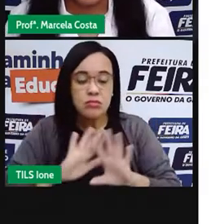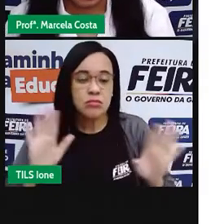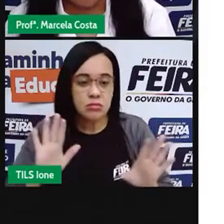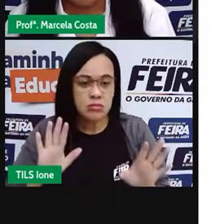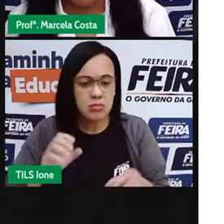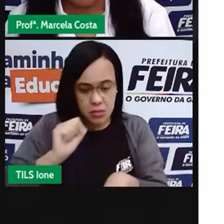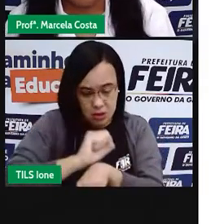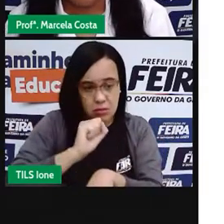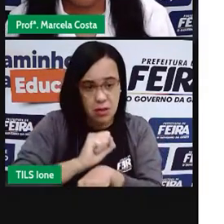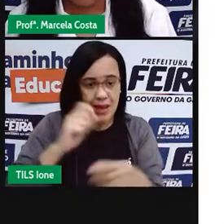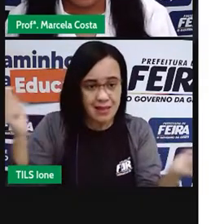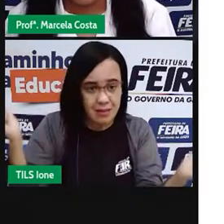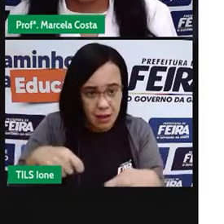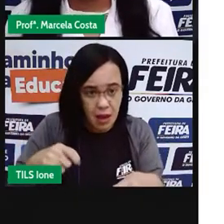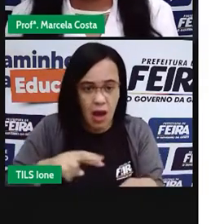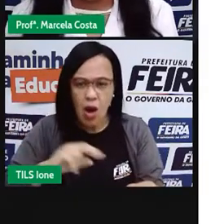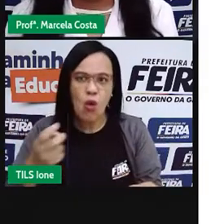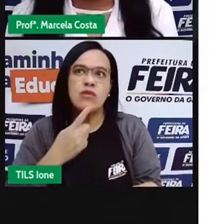se esperar?